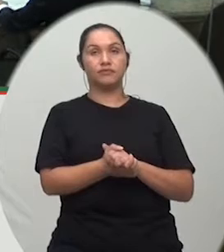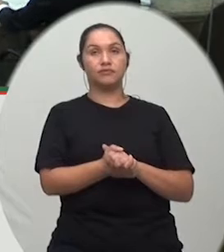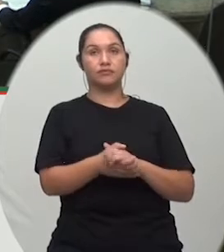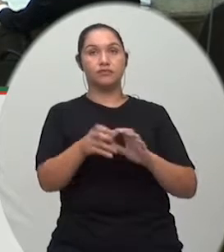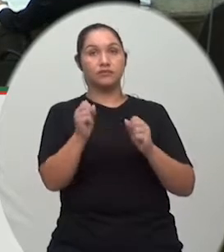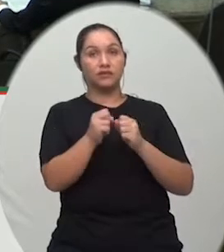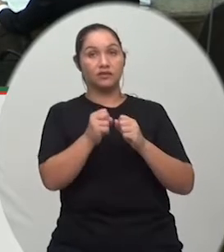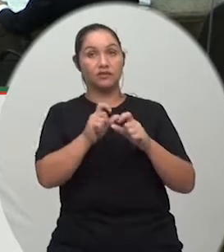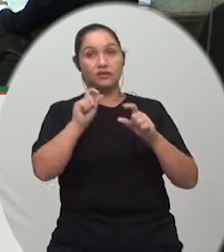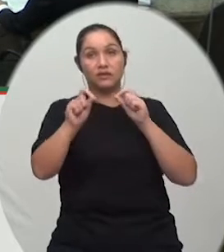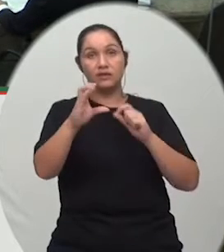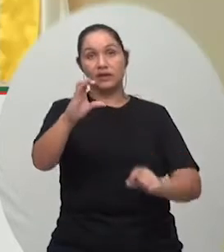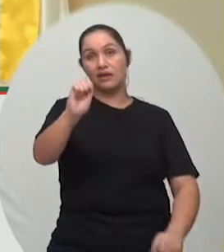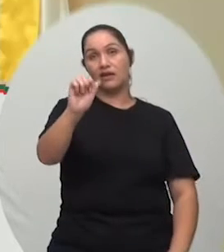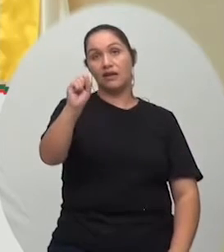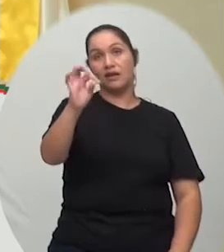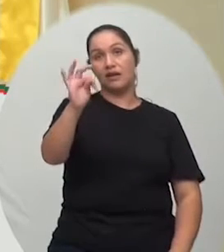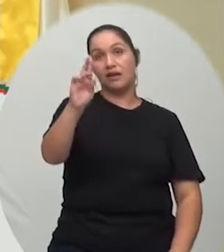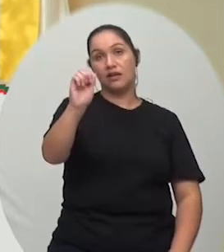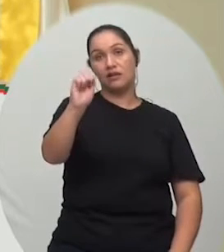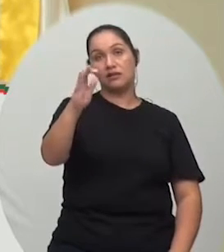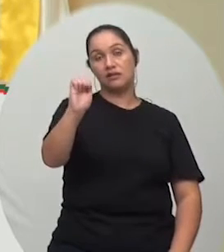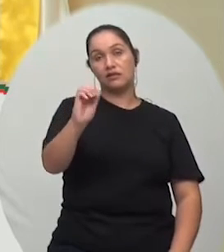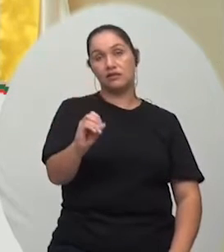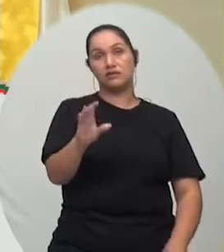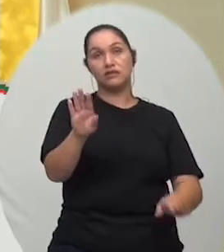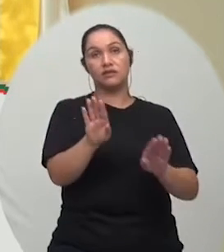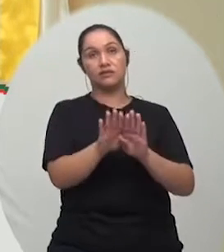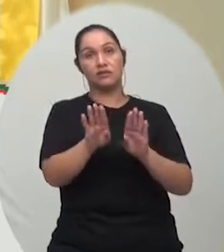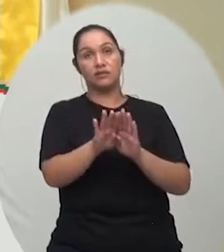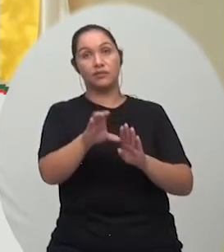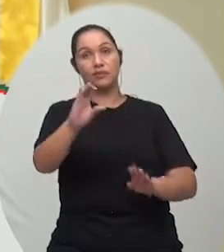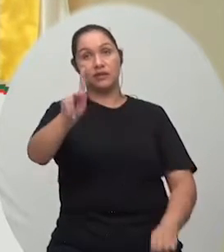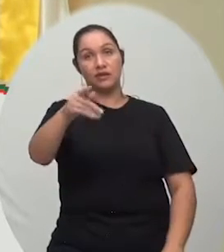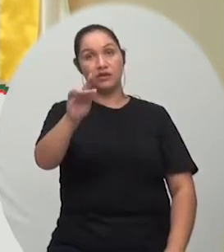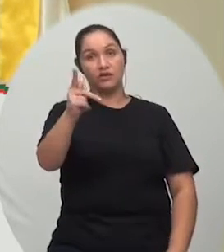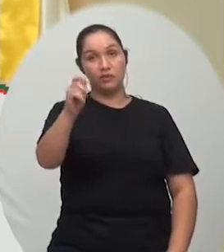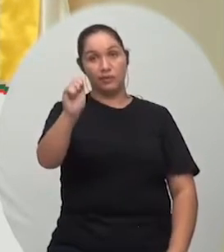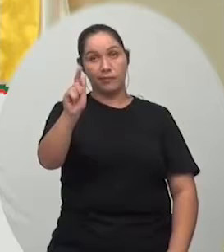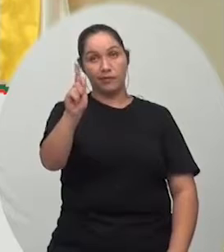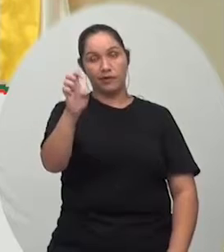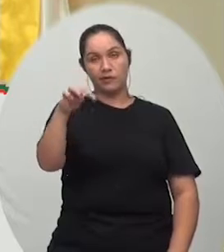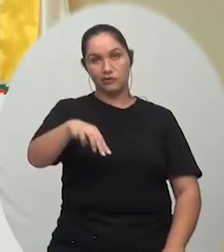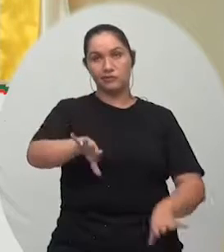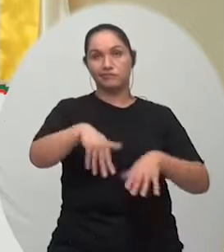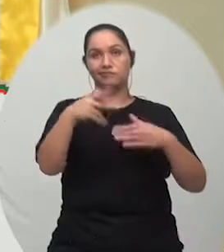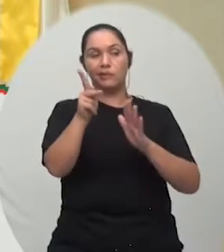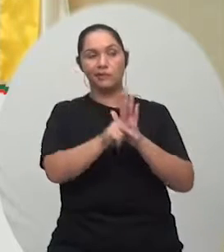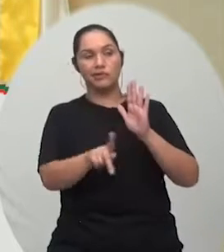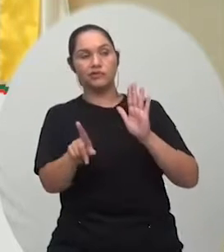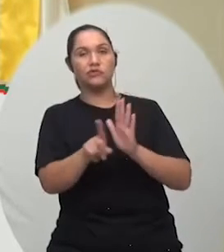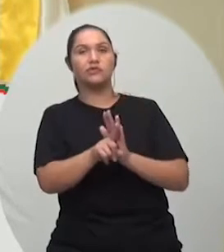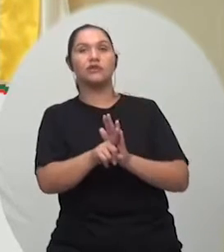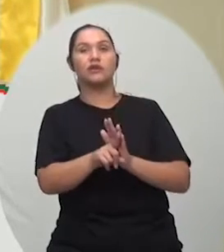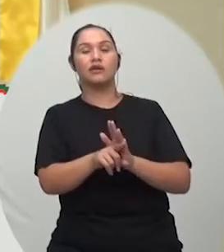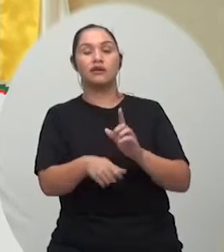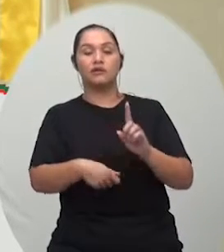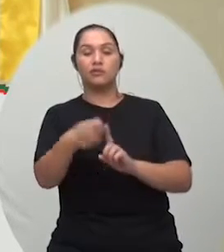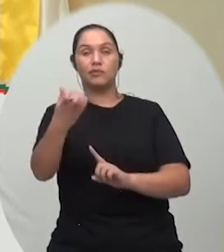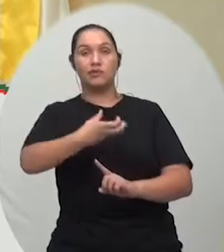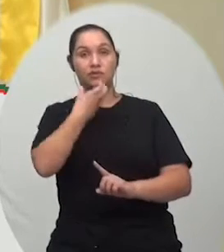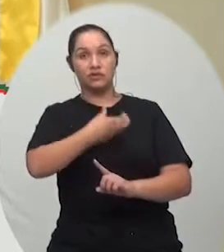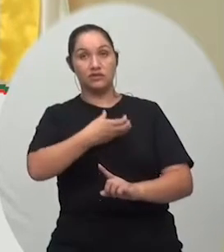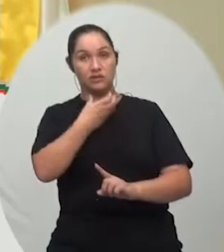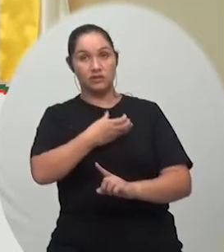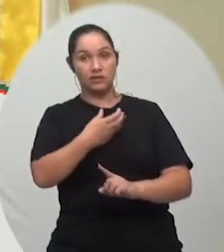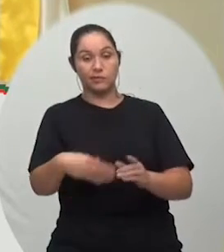fazer a castração, a chipagem, enfim. E veio um projeto em dezembro do